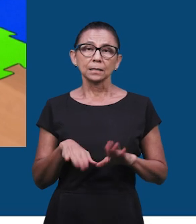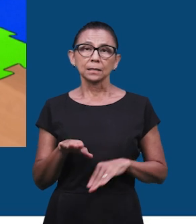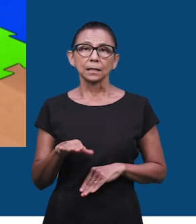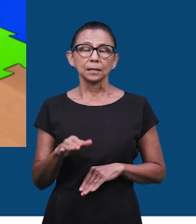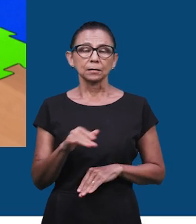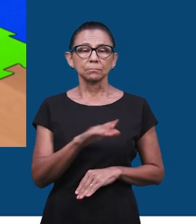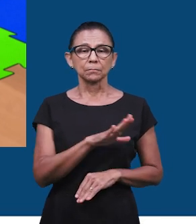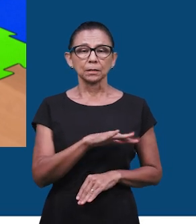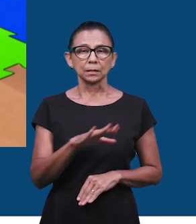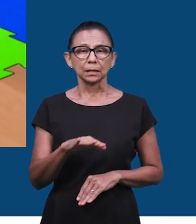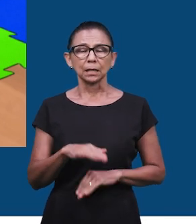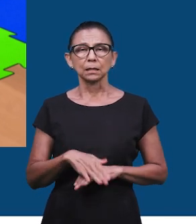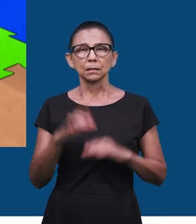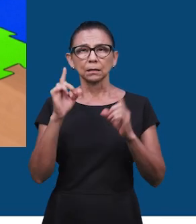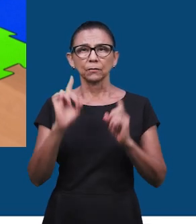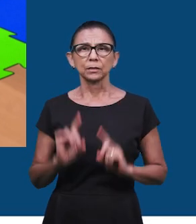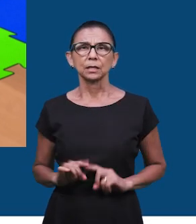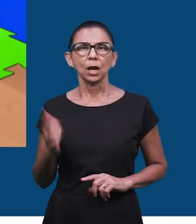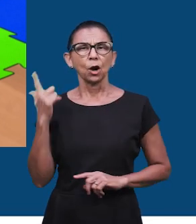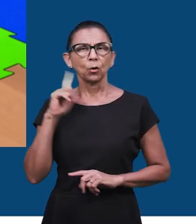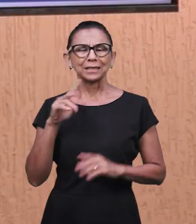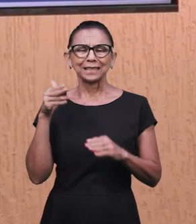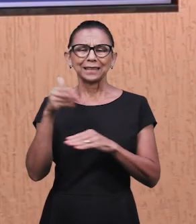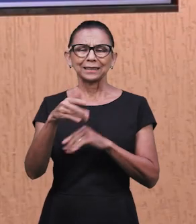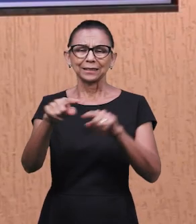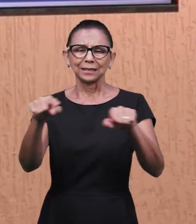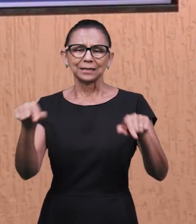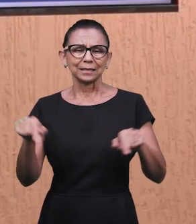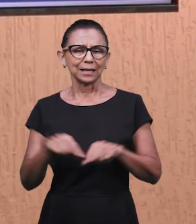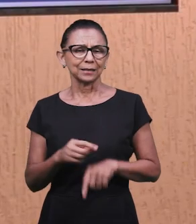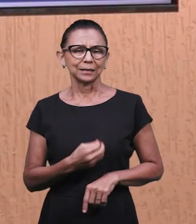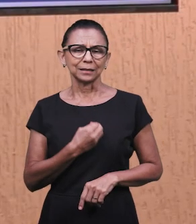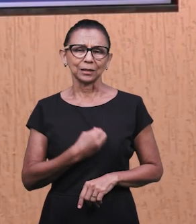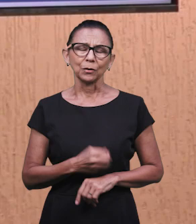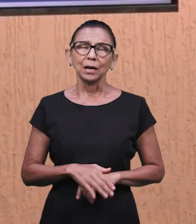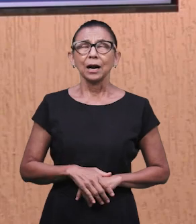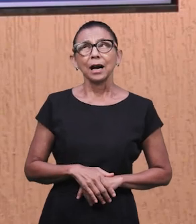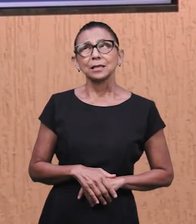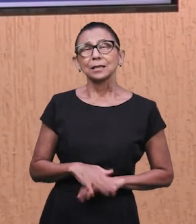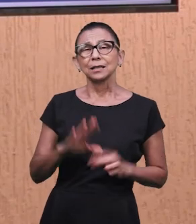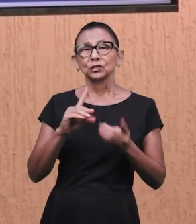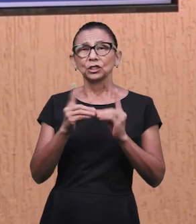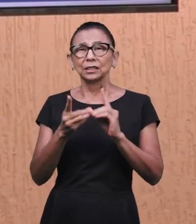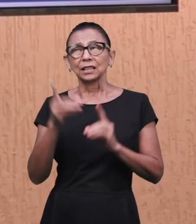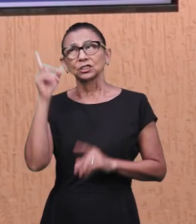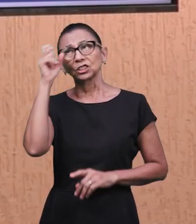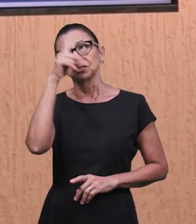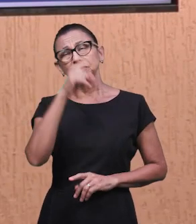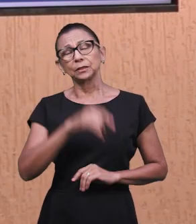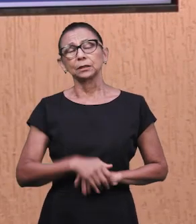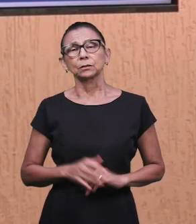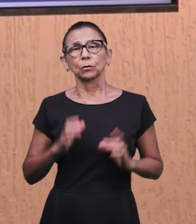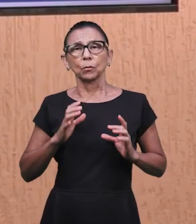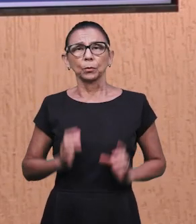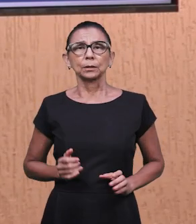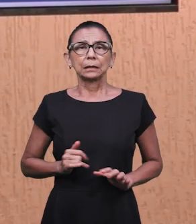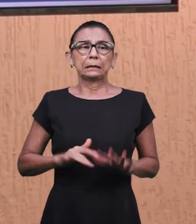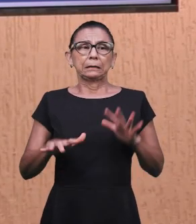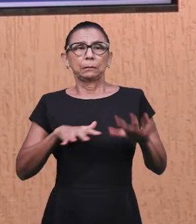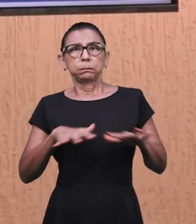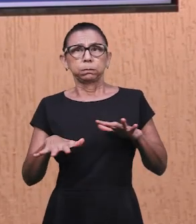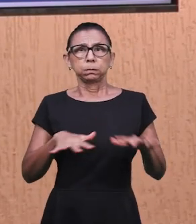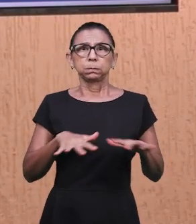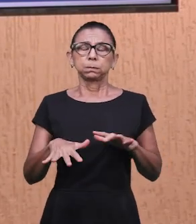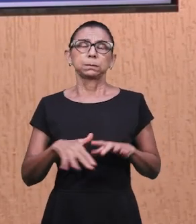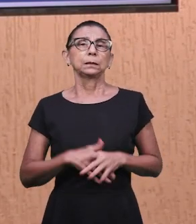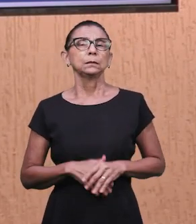classe, ou pela compreensão da linguagem, que vai ser difícil, ou pelo tempo, pelo comportamento agitado. Nós